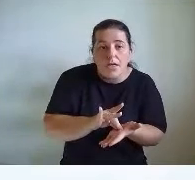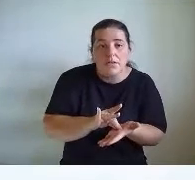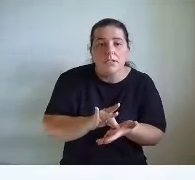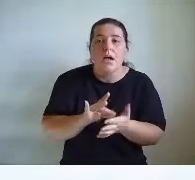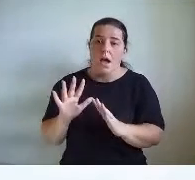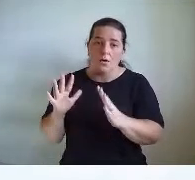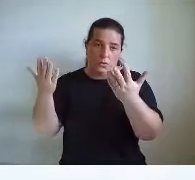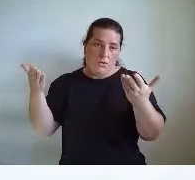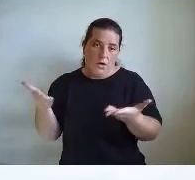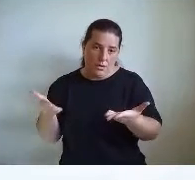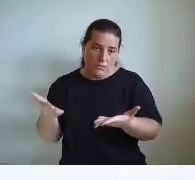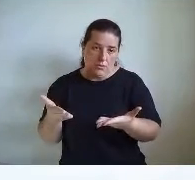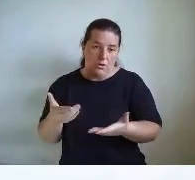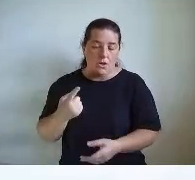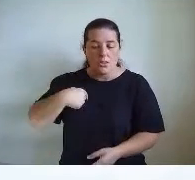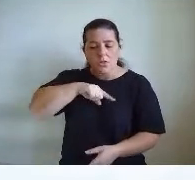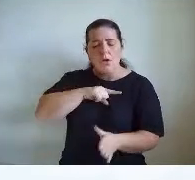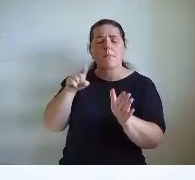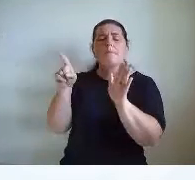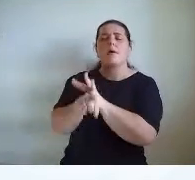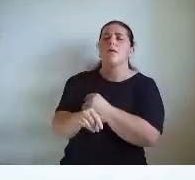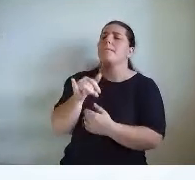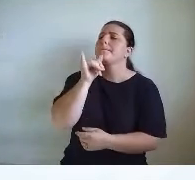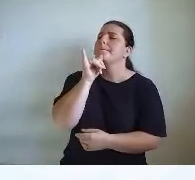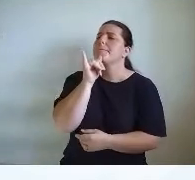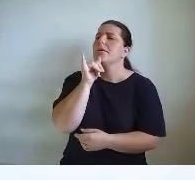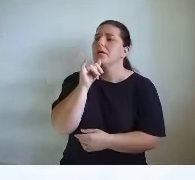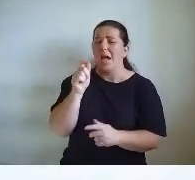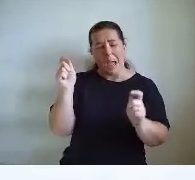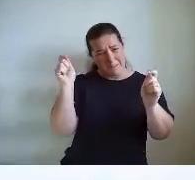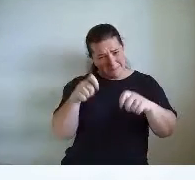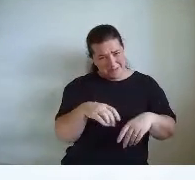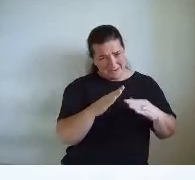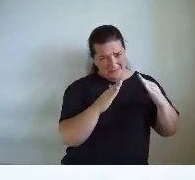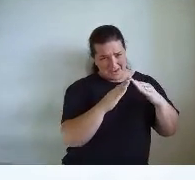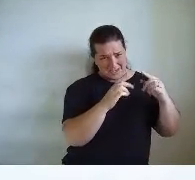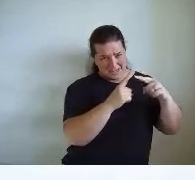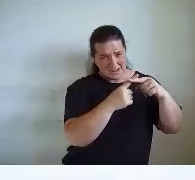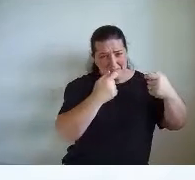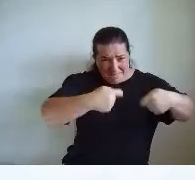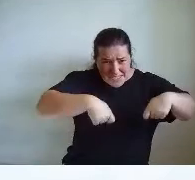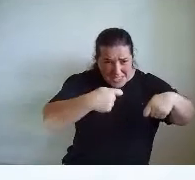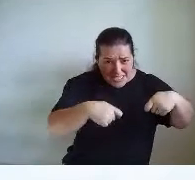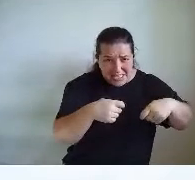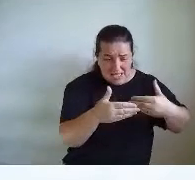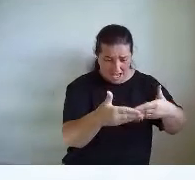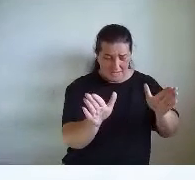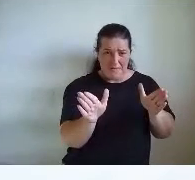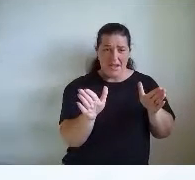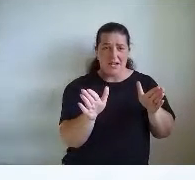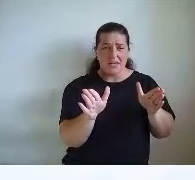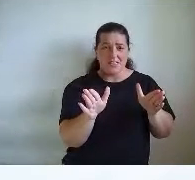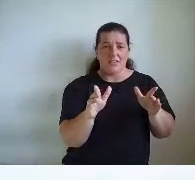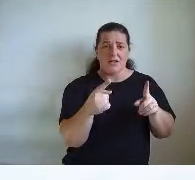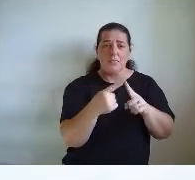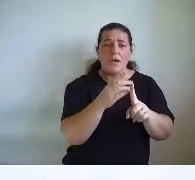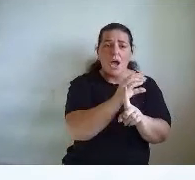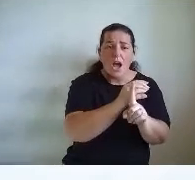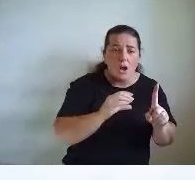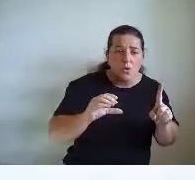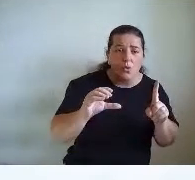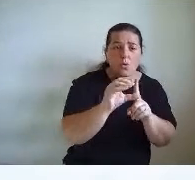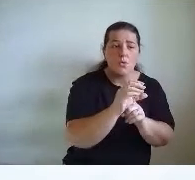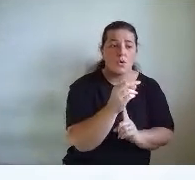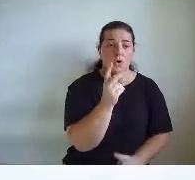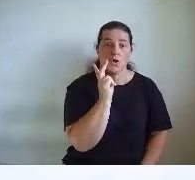acontecendo. Aí a gente pode perguntar, por exemplo, é preciso que as igrejas fiquem abertas? Com aqueles cultos, inclusive, que promovem a aglomeração, 2.000